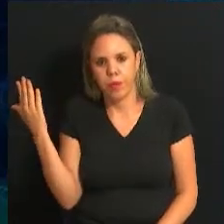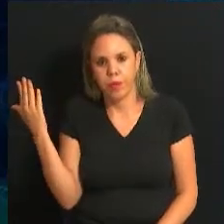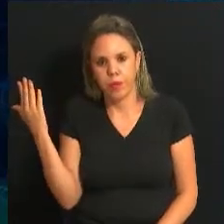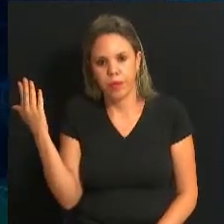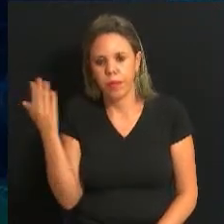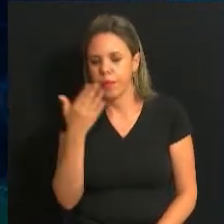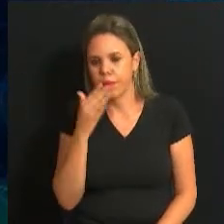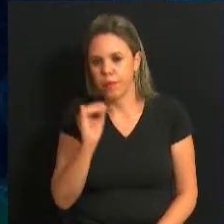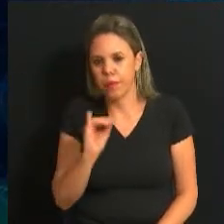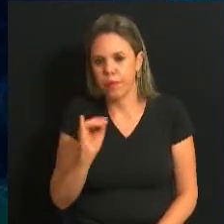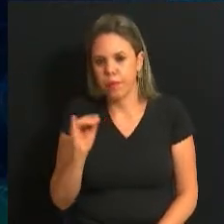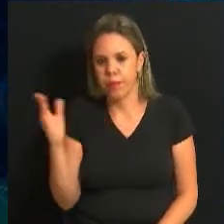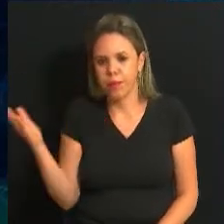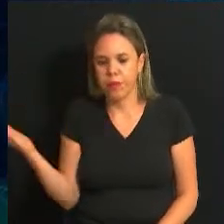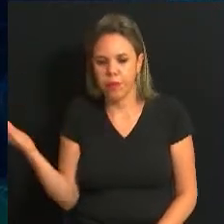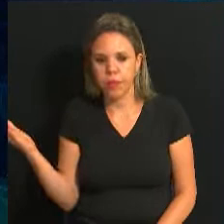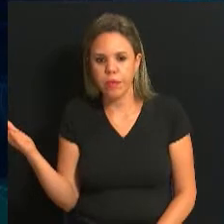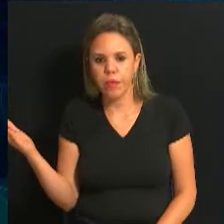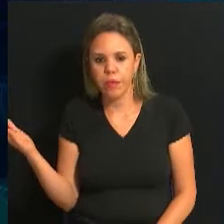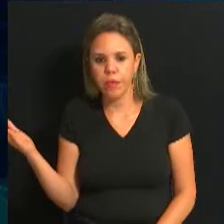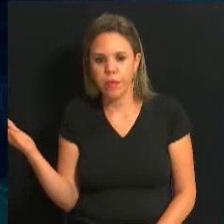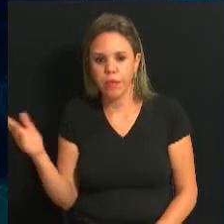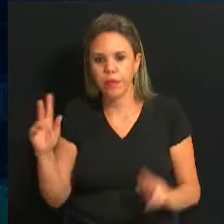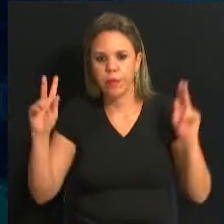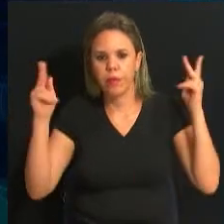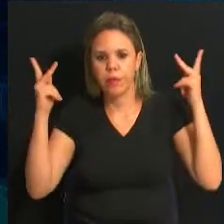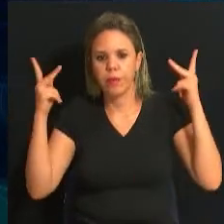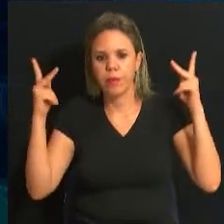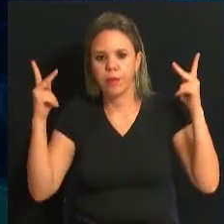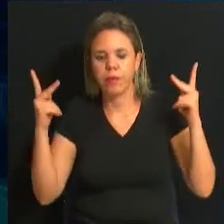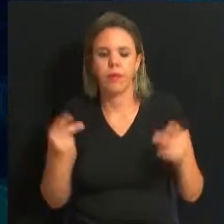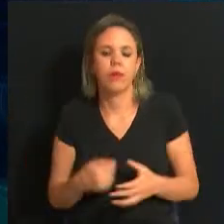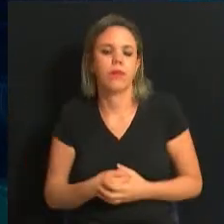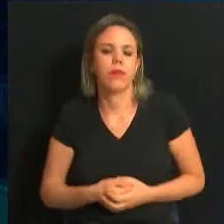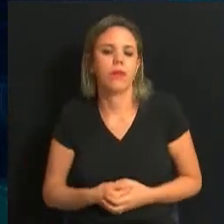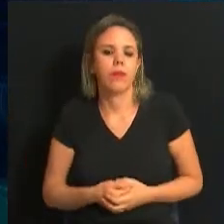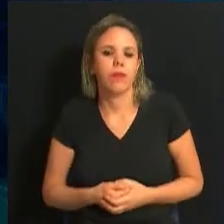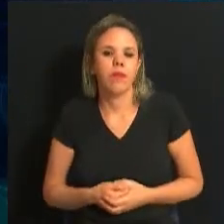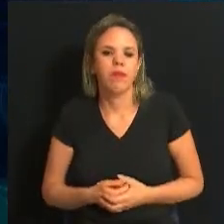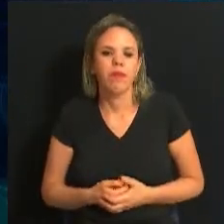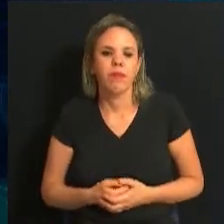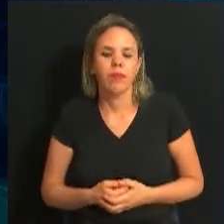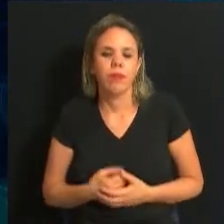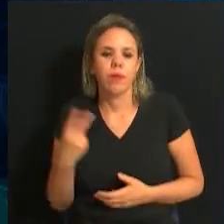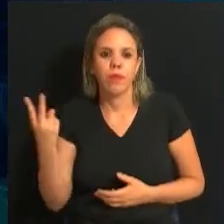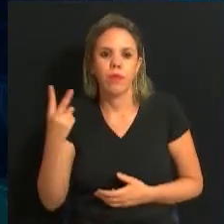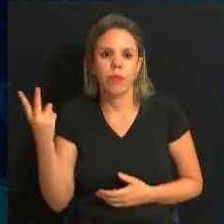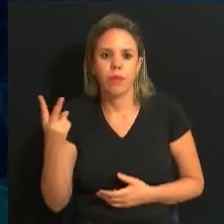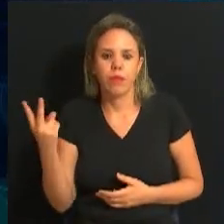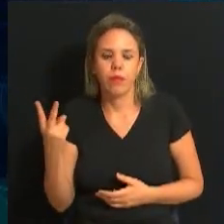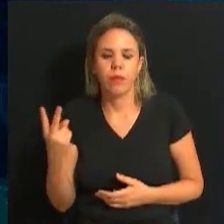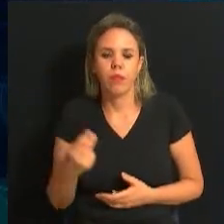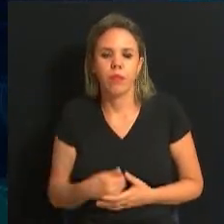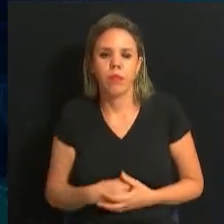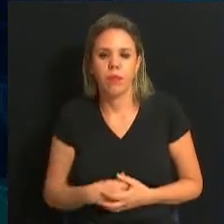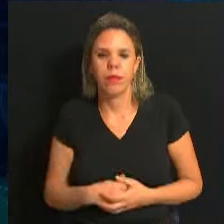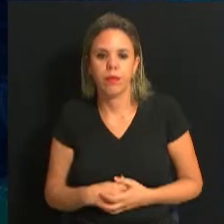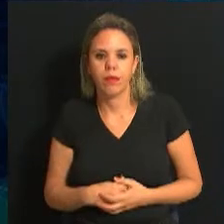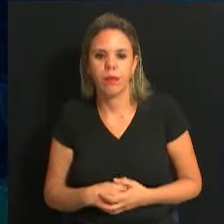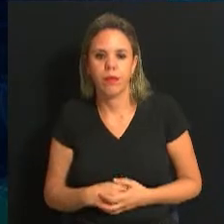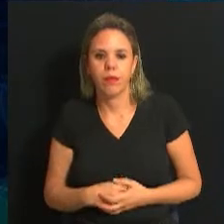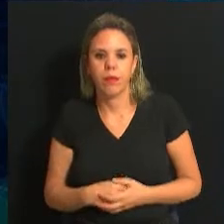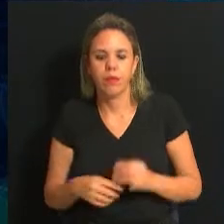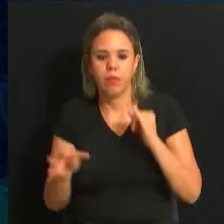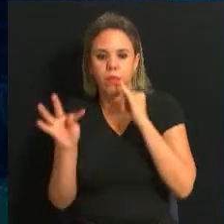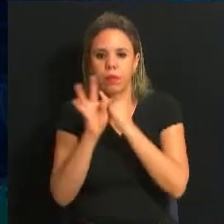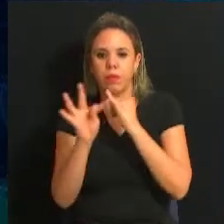Indaiatuba, 829, Hortolândia, 786, Valinhos, 434,